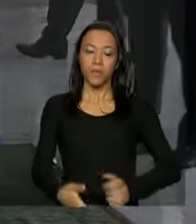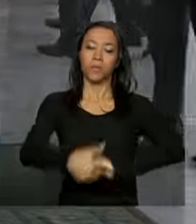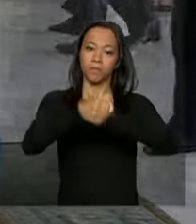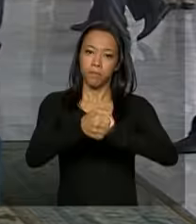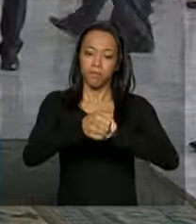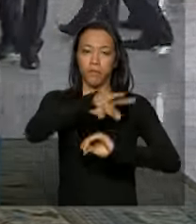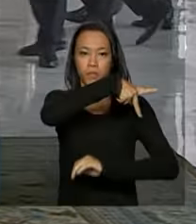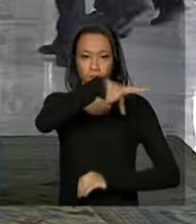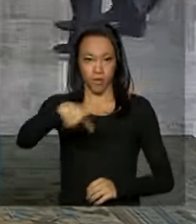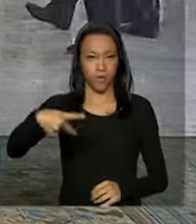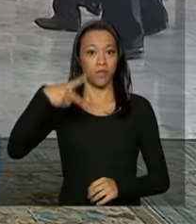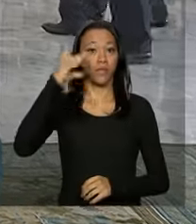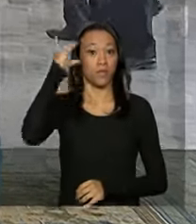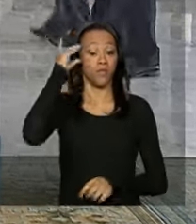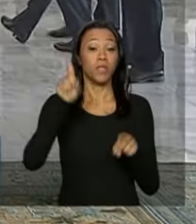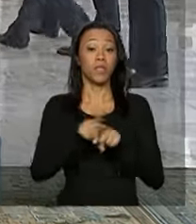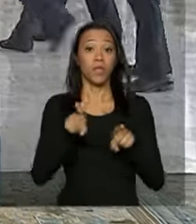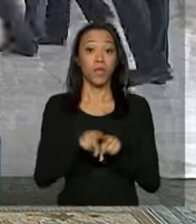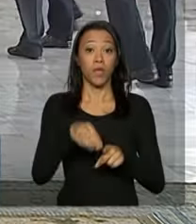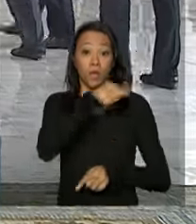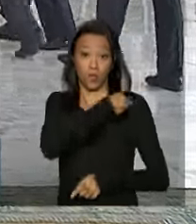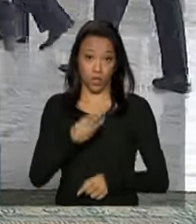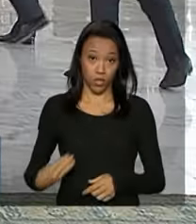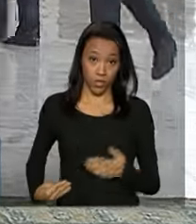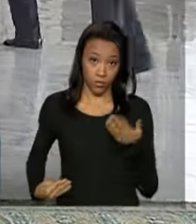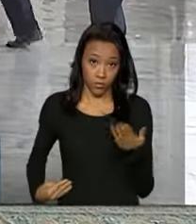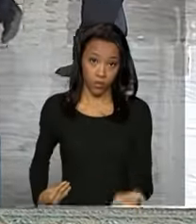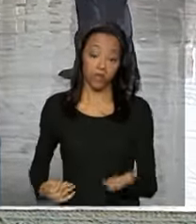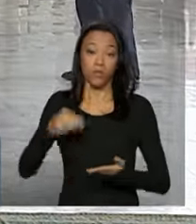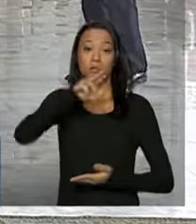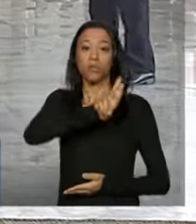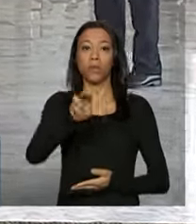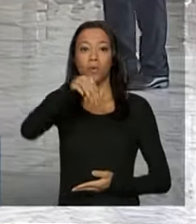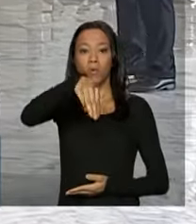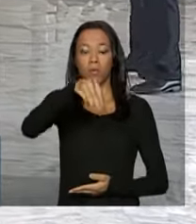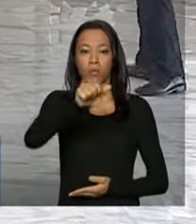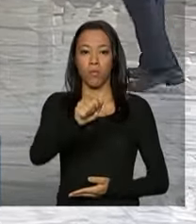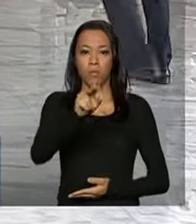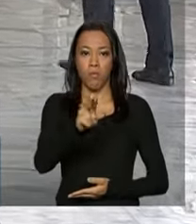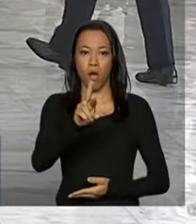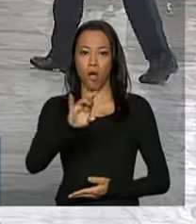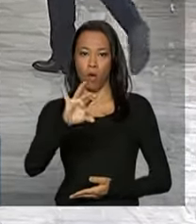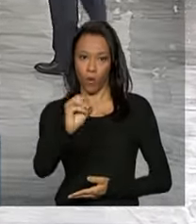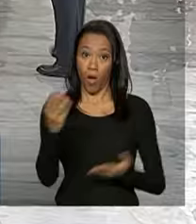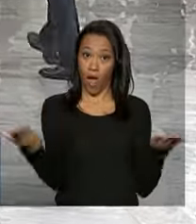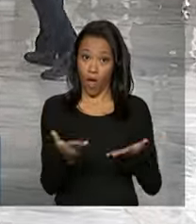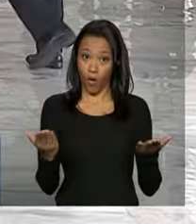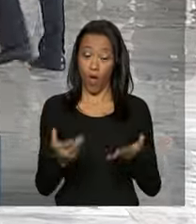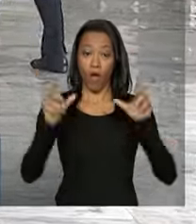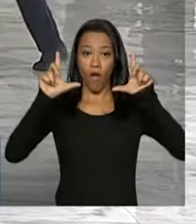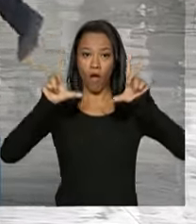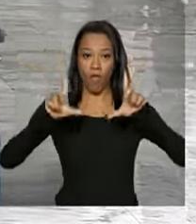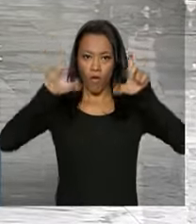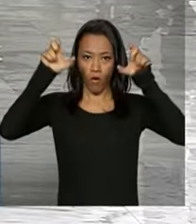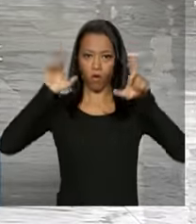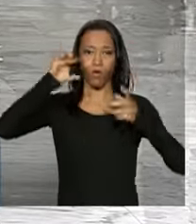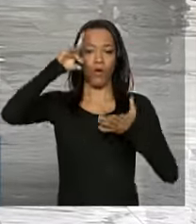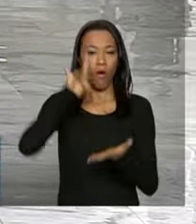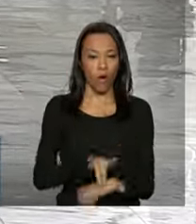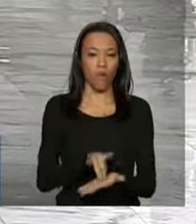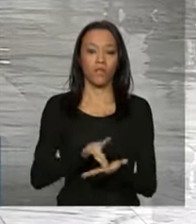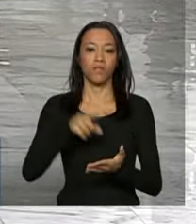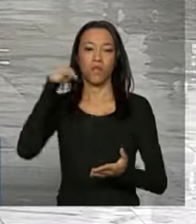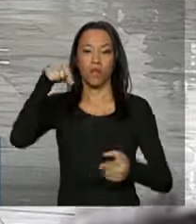ministro das Relações Exteriores, Mauro Vieira. Agora as duas posam para foto oficial no Salão Nobre